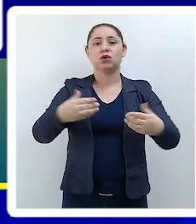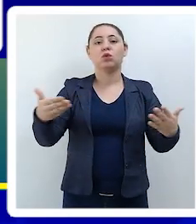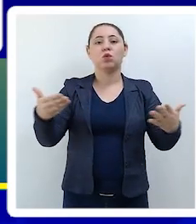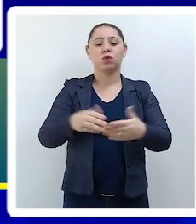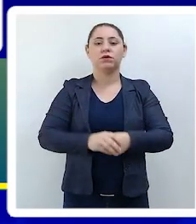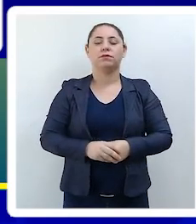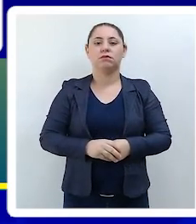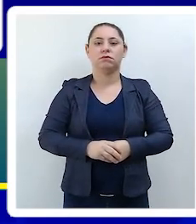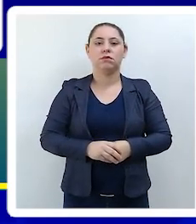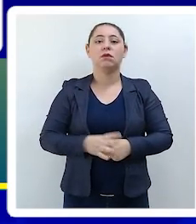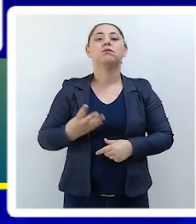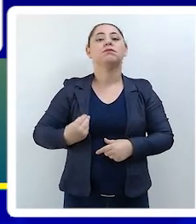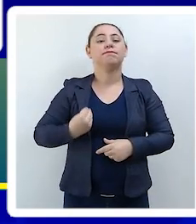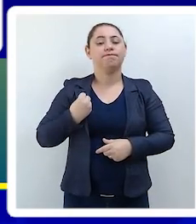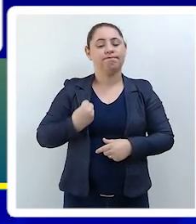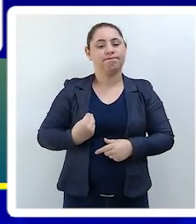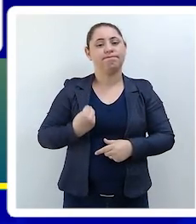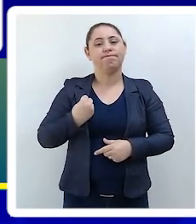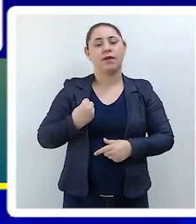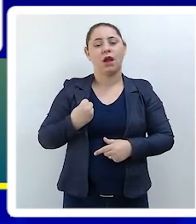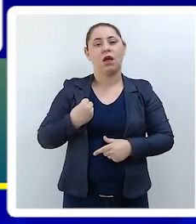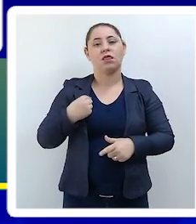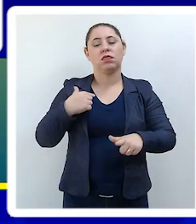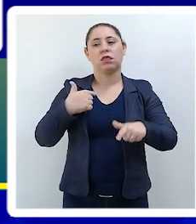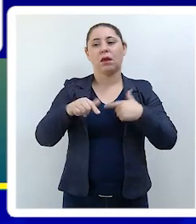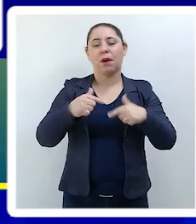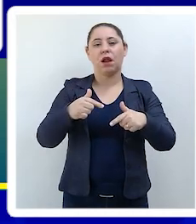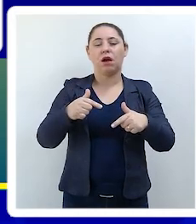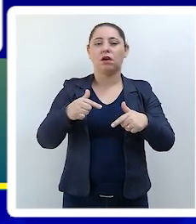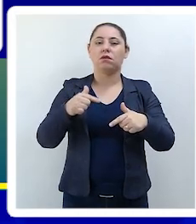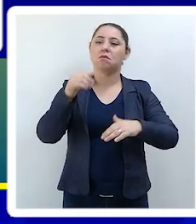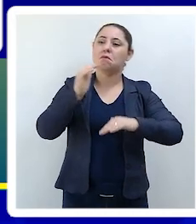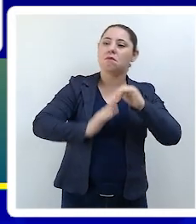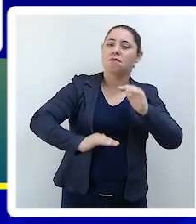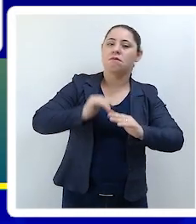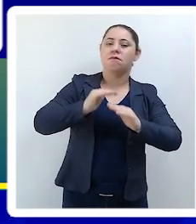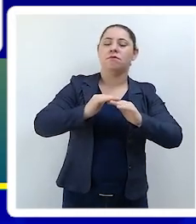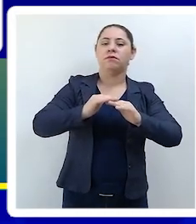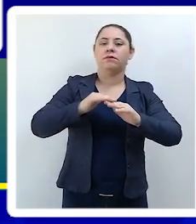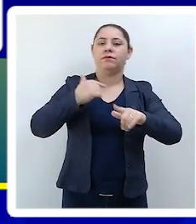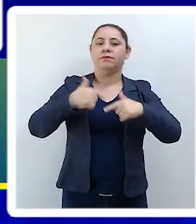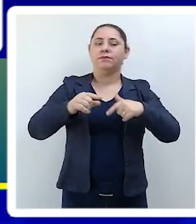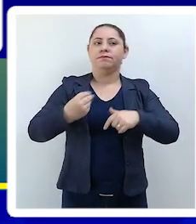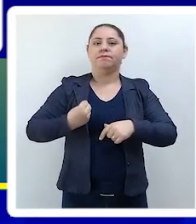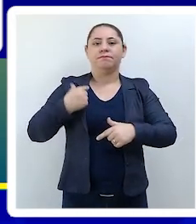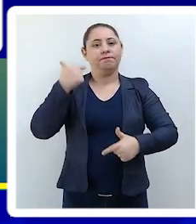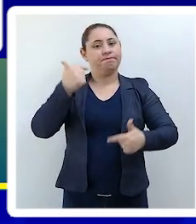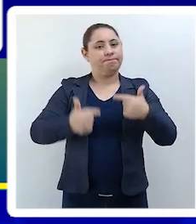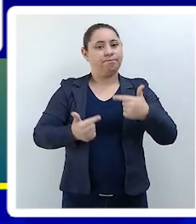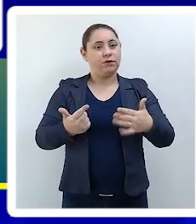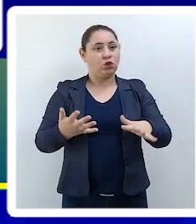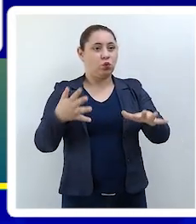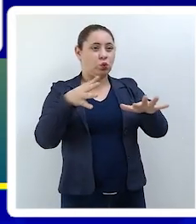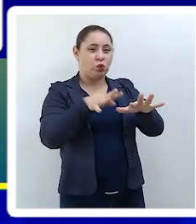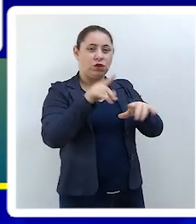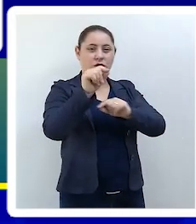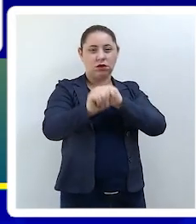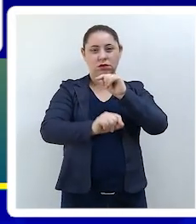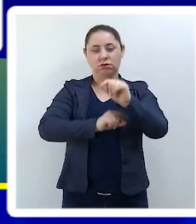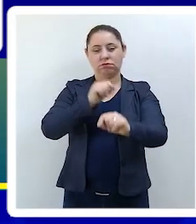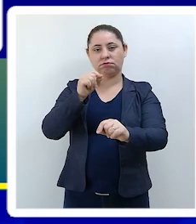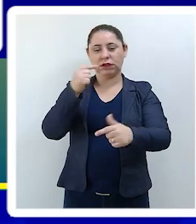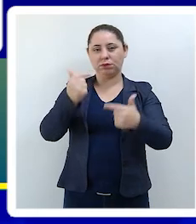por podermos participar ativamente, por podermos participar dessas políticas de inclusão, essas